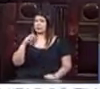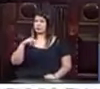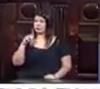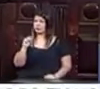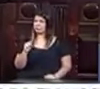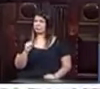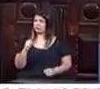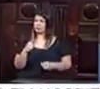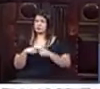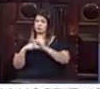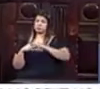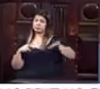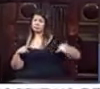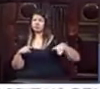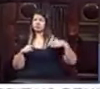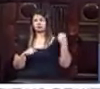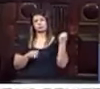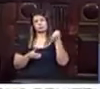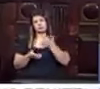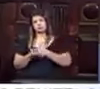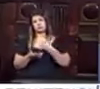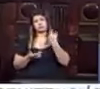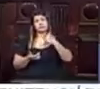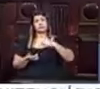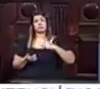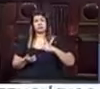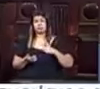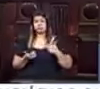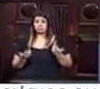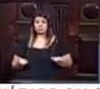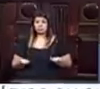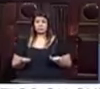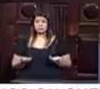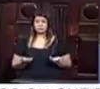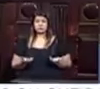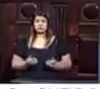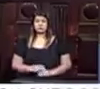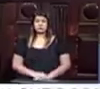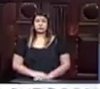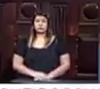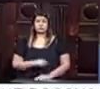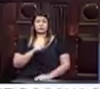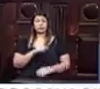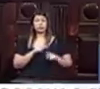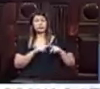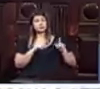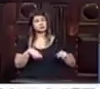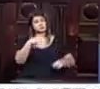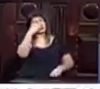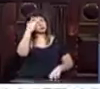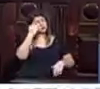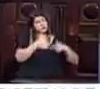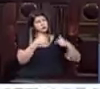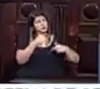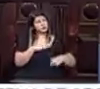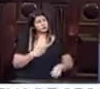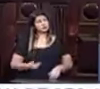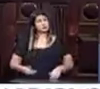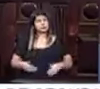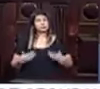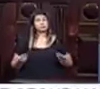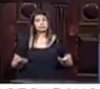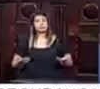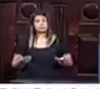públicas não estão pagando a sua conta. O mesmo Estado que não paga salário de servidor. Então, sinceramente,